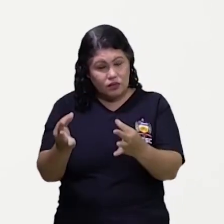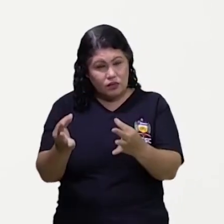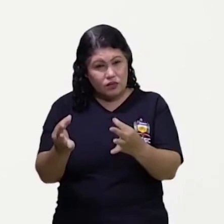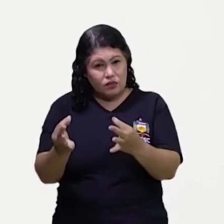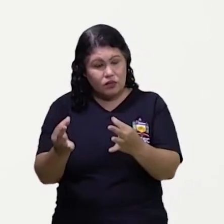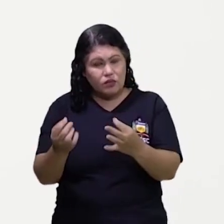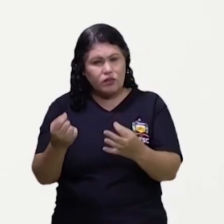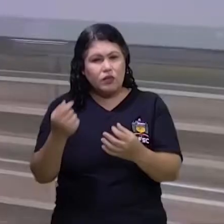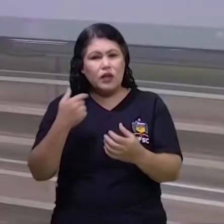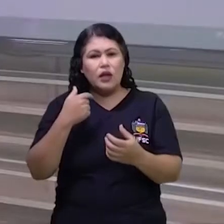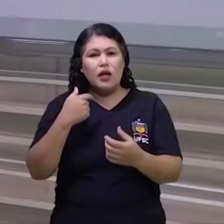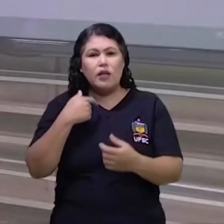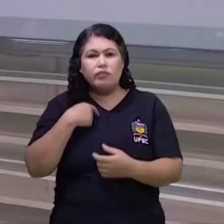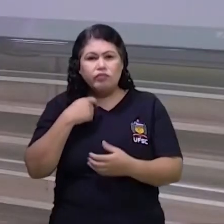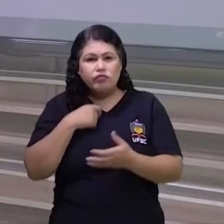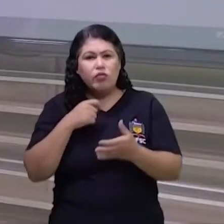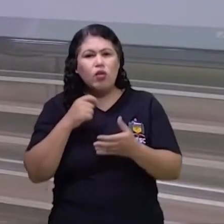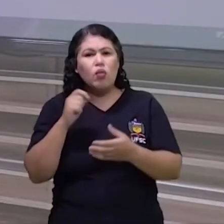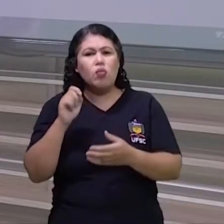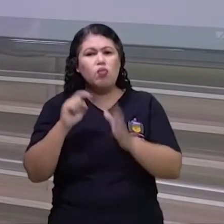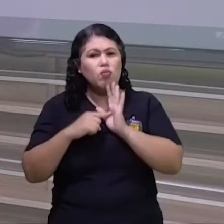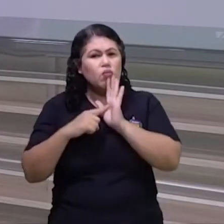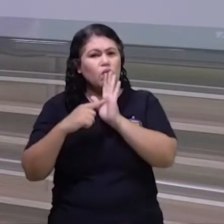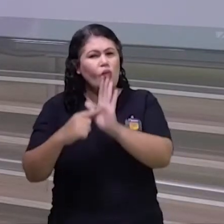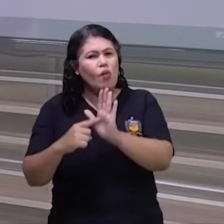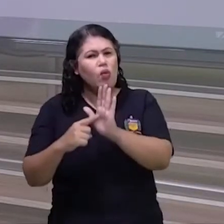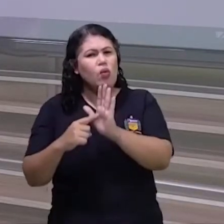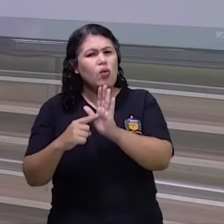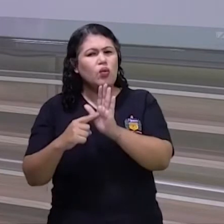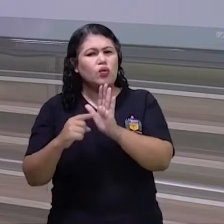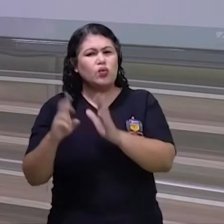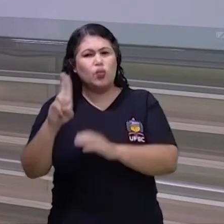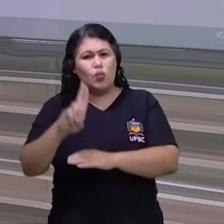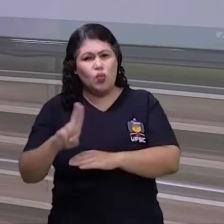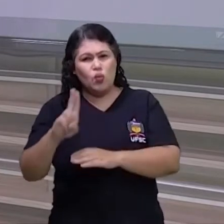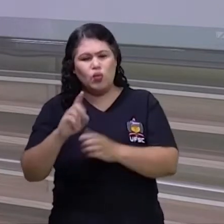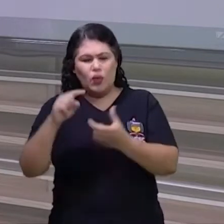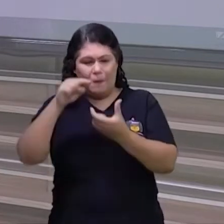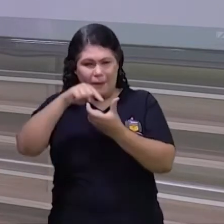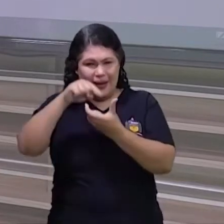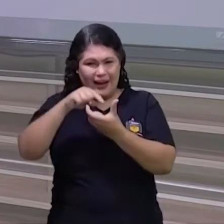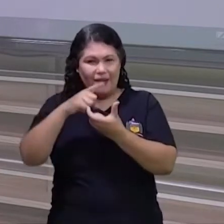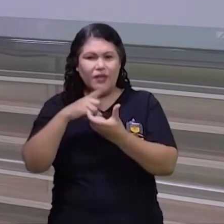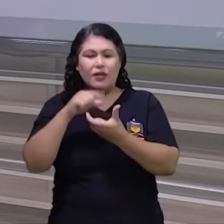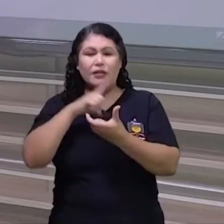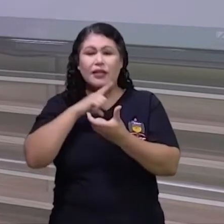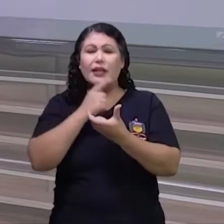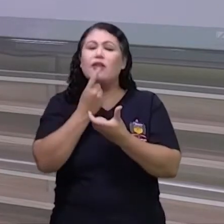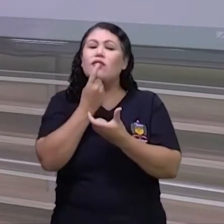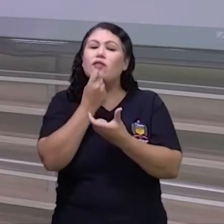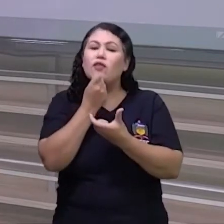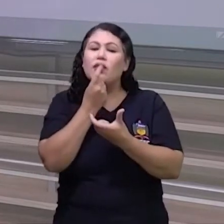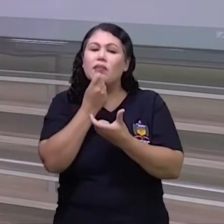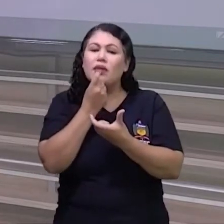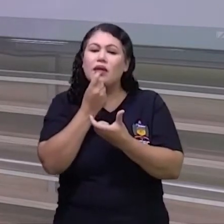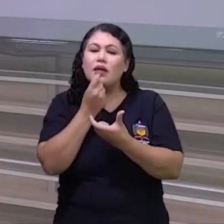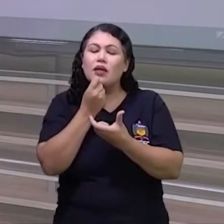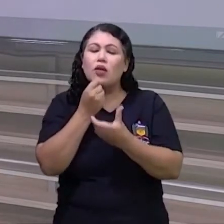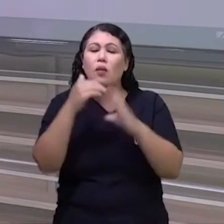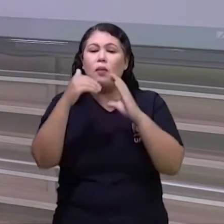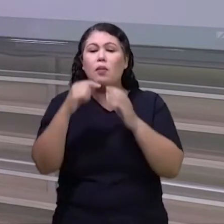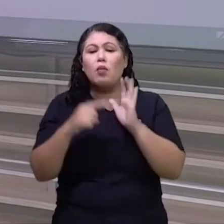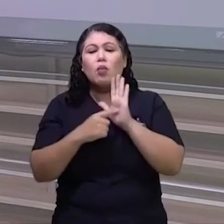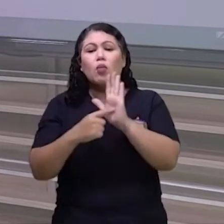Quando a gente sinaliza, quando eu coloco o vermelho naquela sílaba, eu quero dizer para vocês a pronúncia dela é